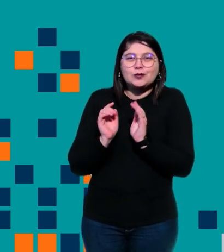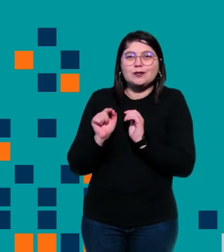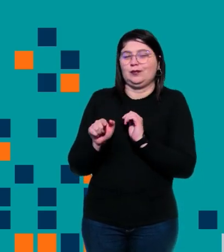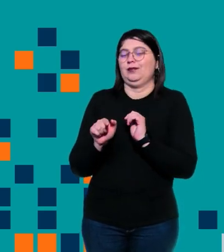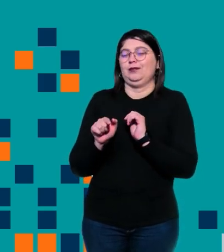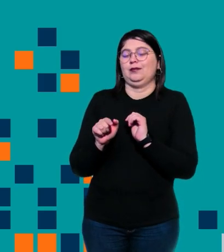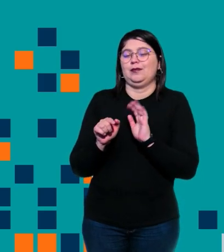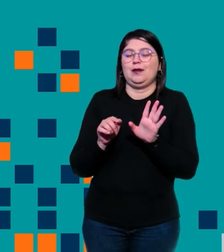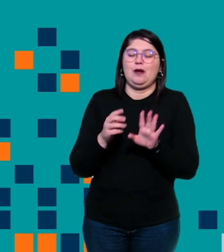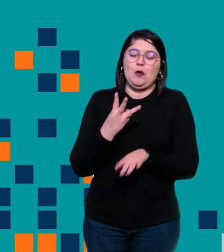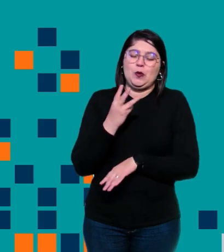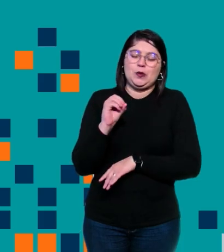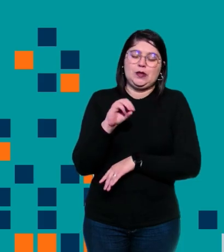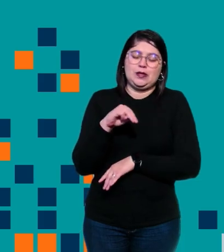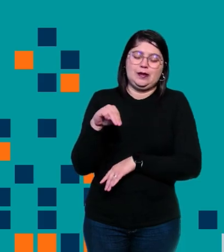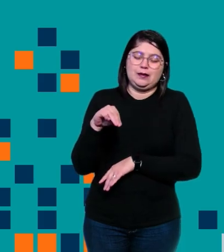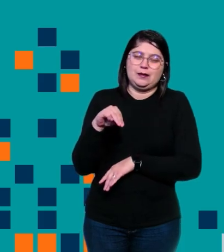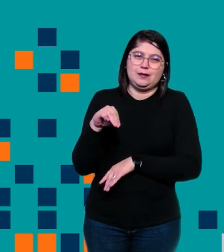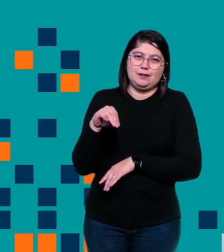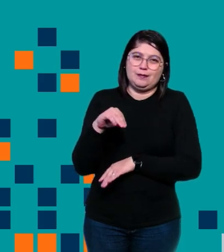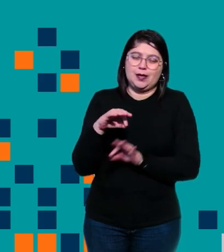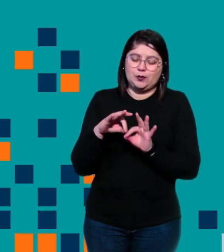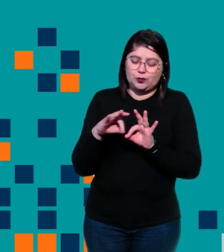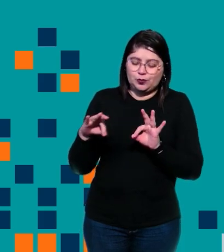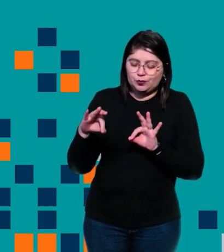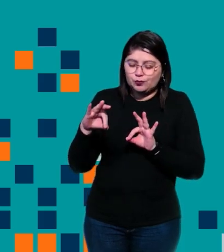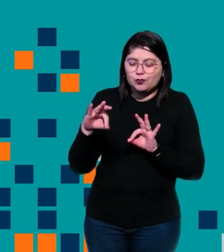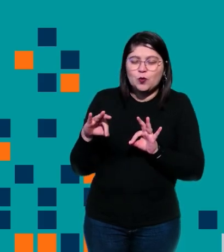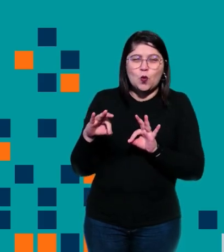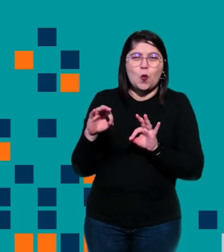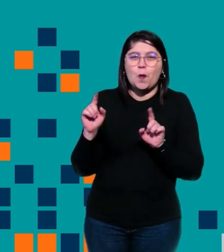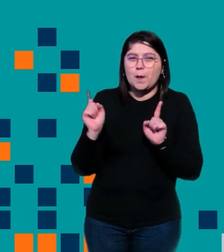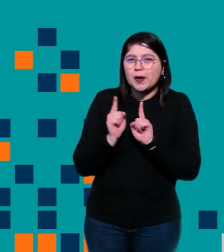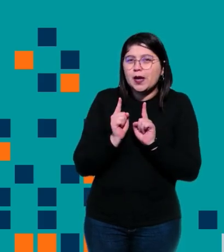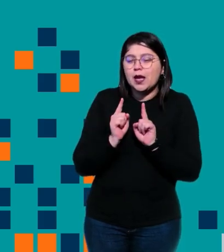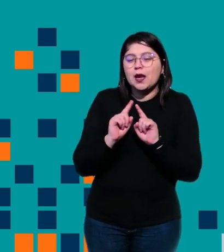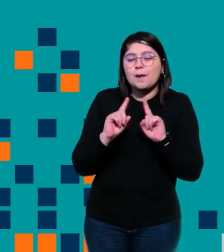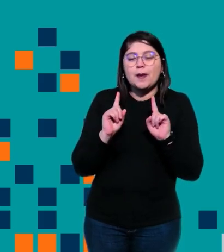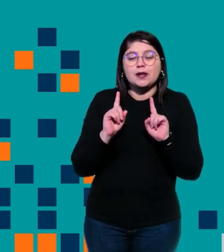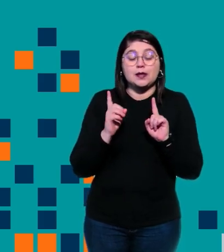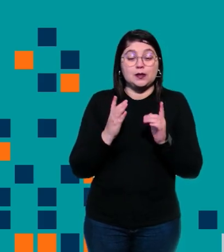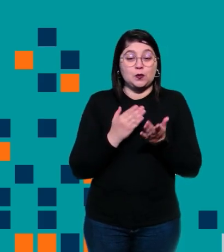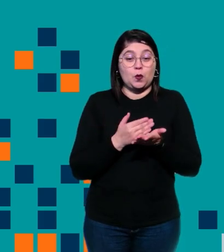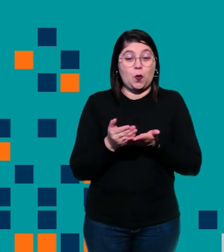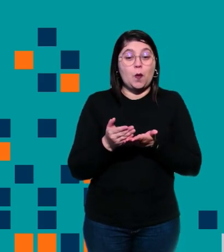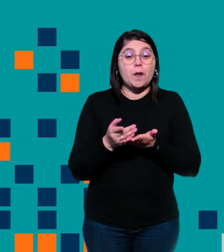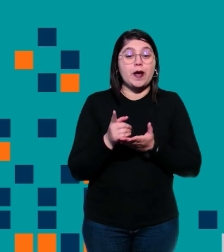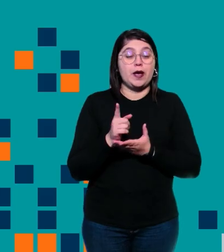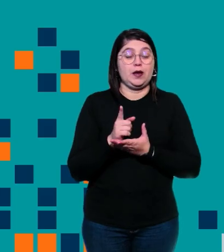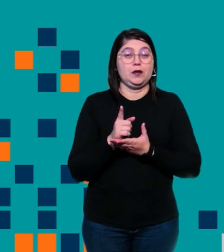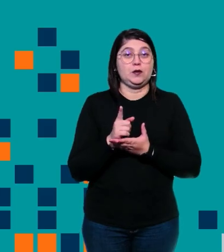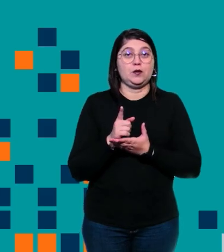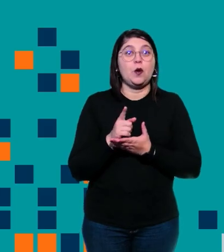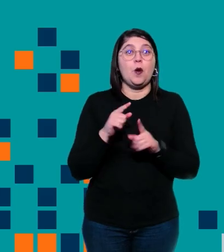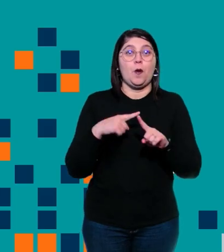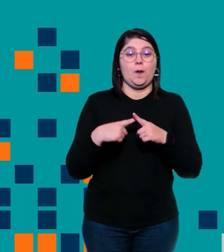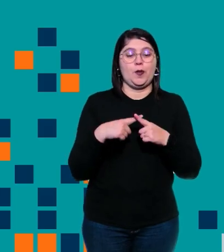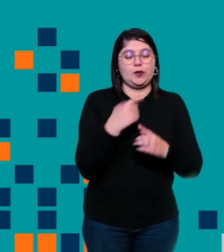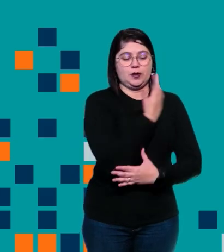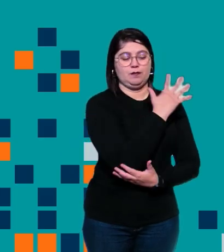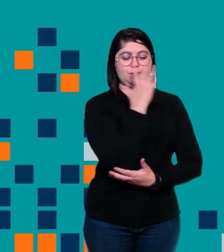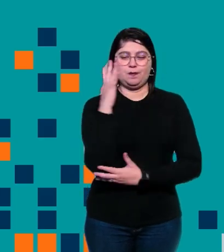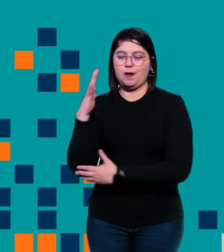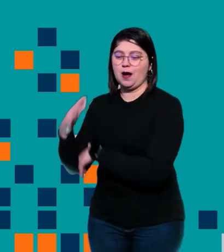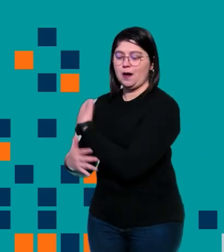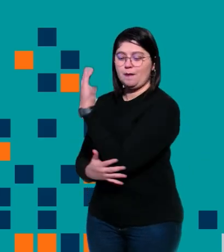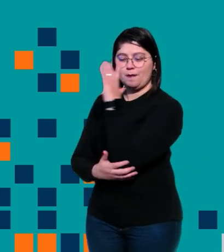deve ter 30 metros quadrados, é bem pequenininha, mas esse foi o croquis inicial, que era no meio da floresta, a área